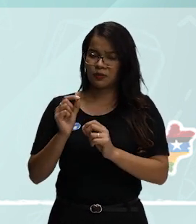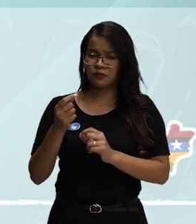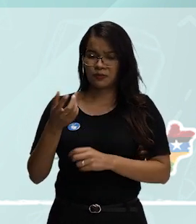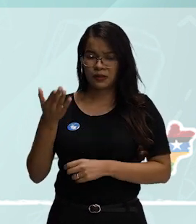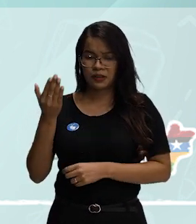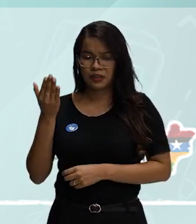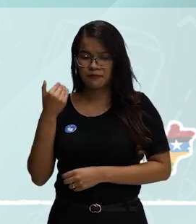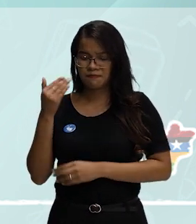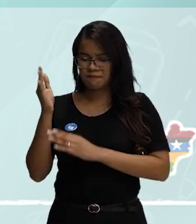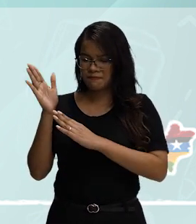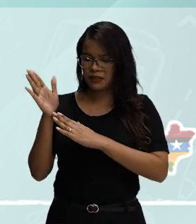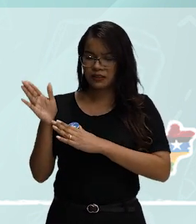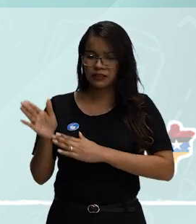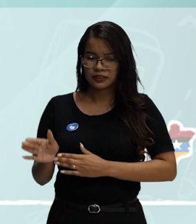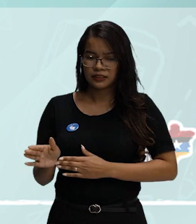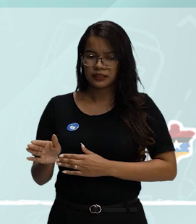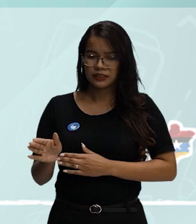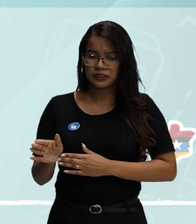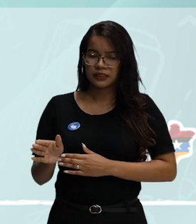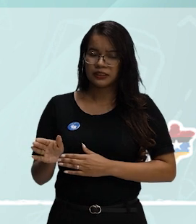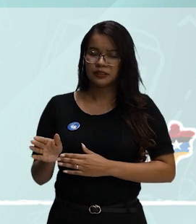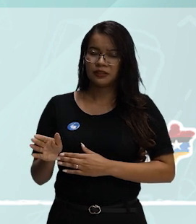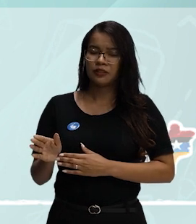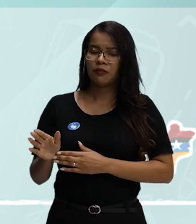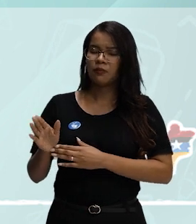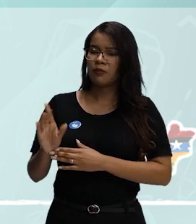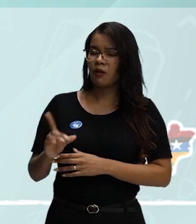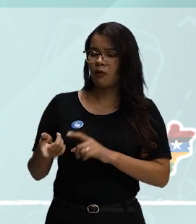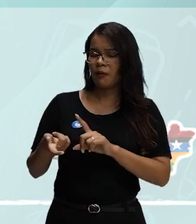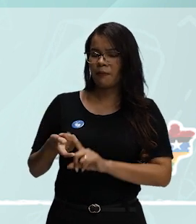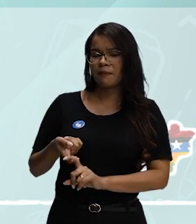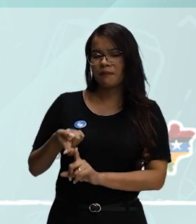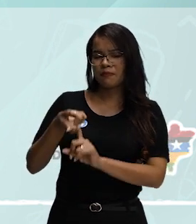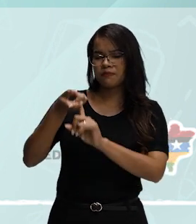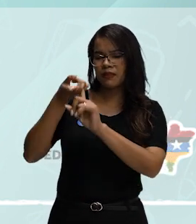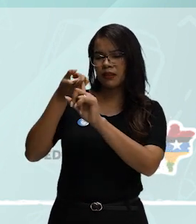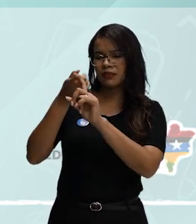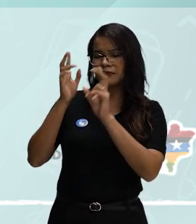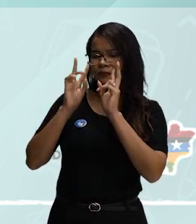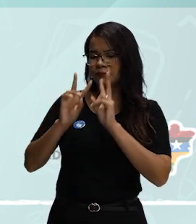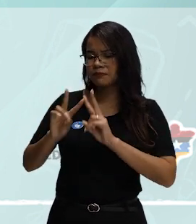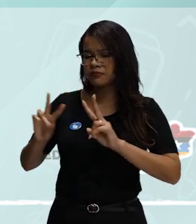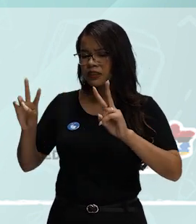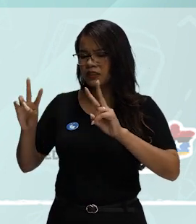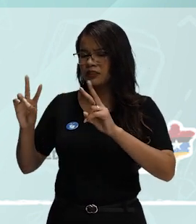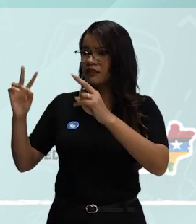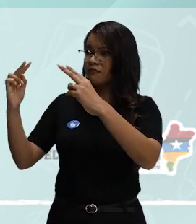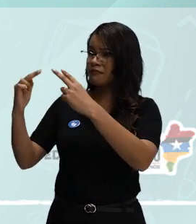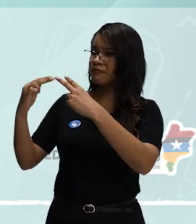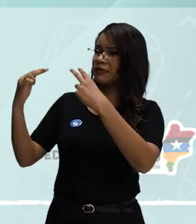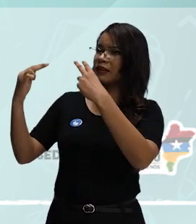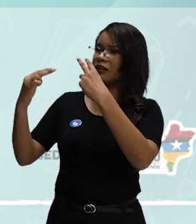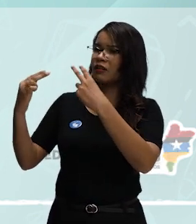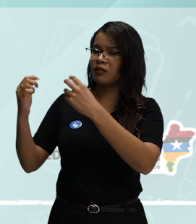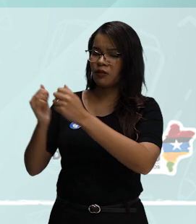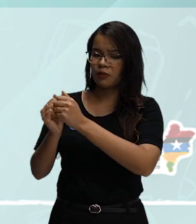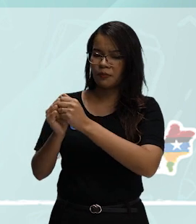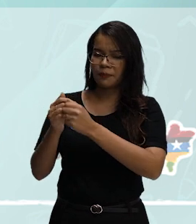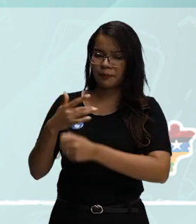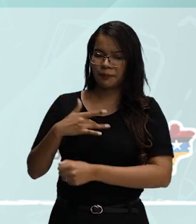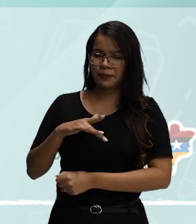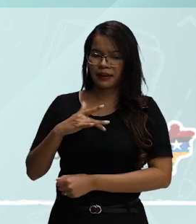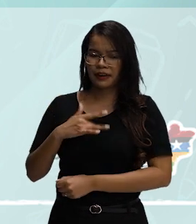mantive. Volve ao amante os olhos por piedade, olhos por